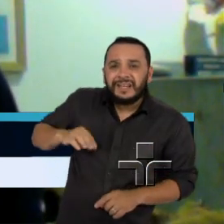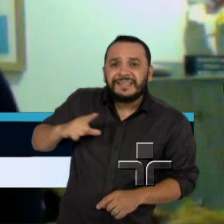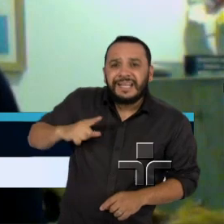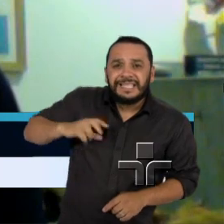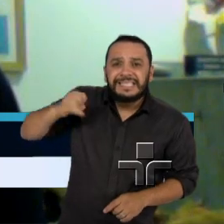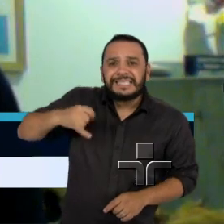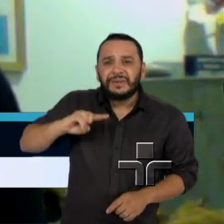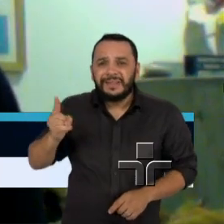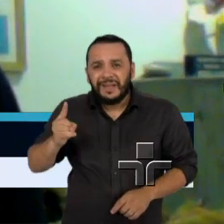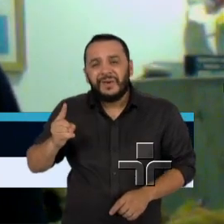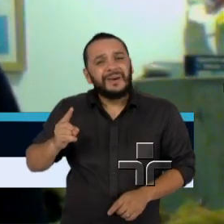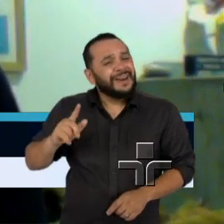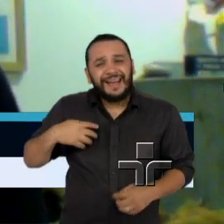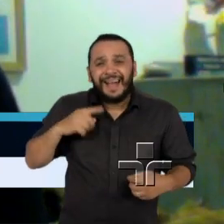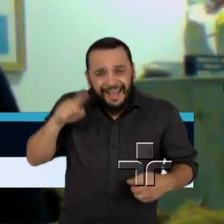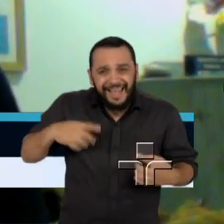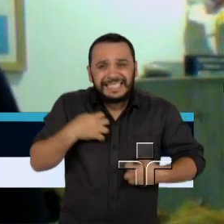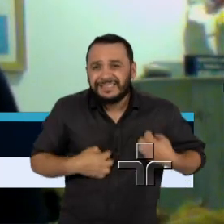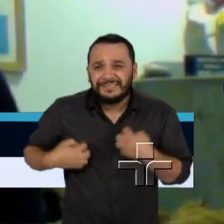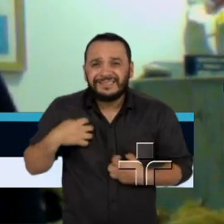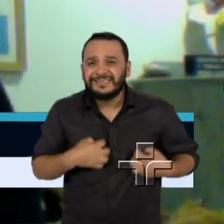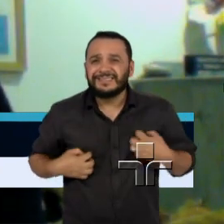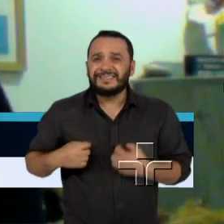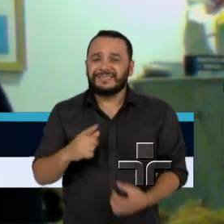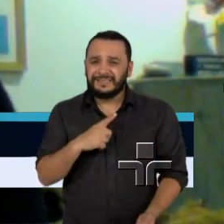Isso é um pesadelo. A gente